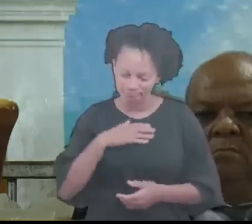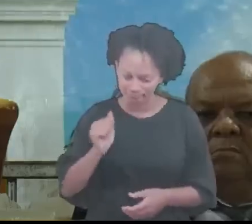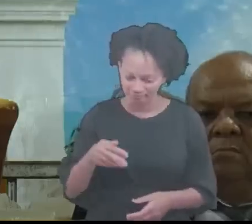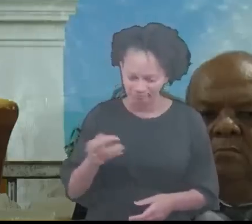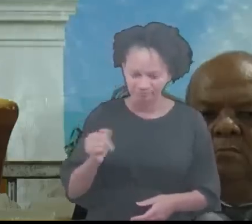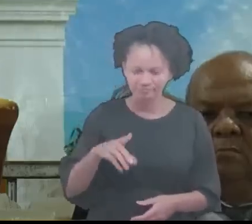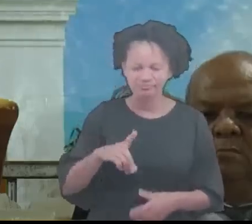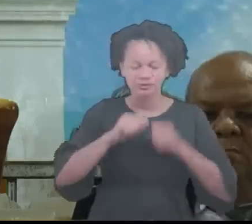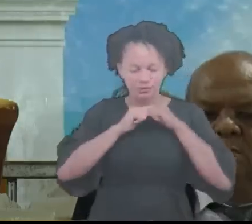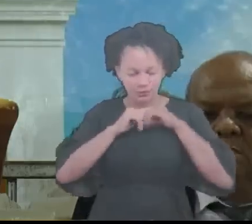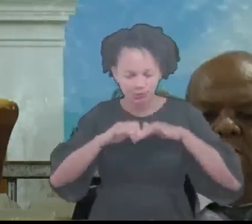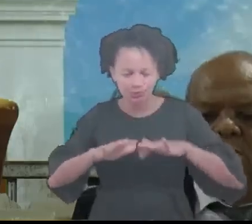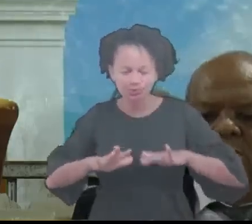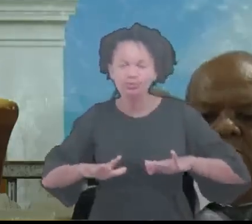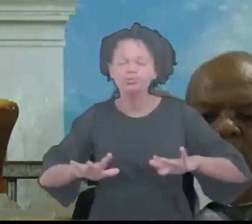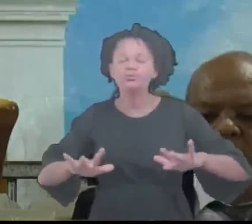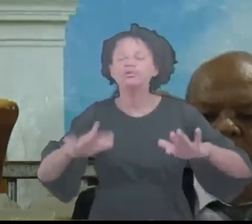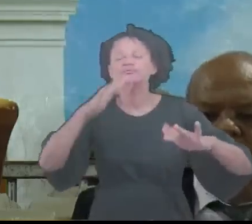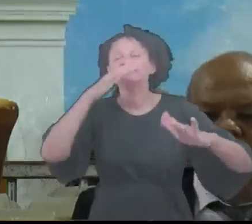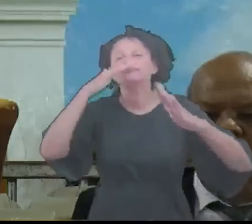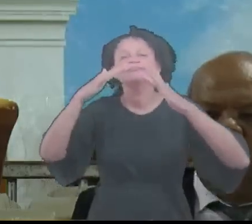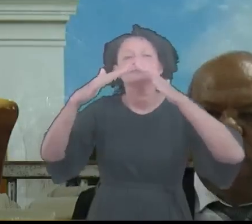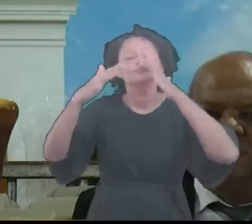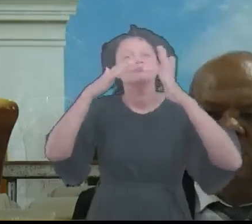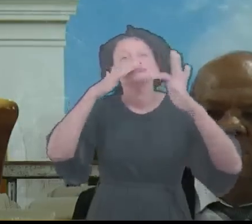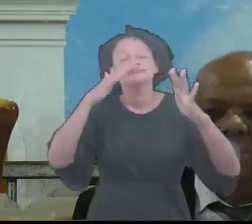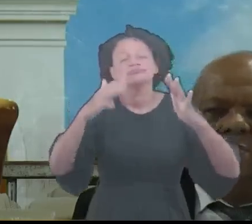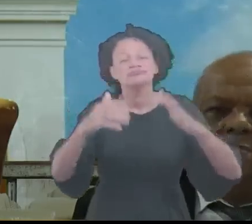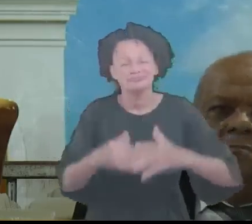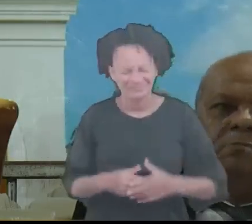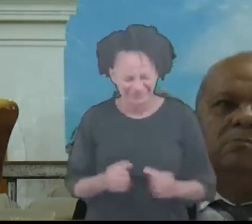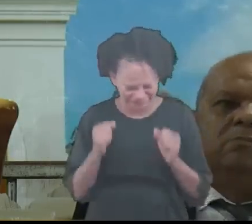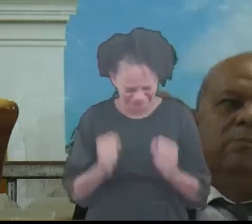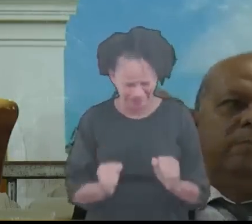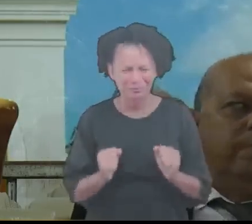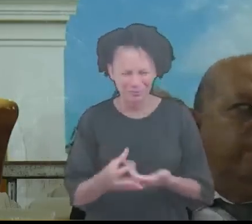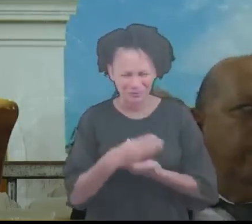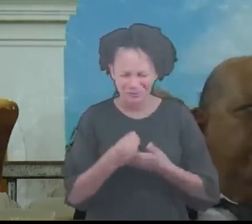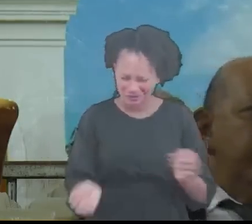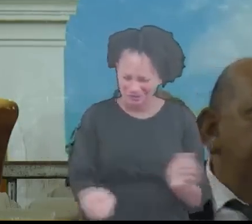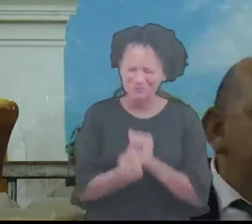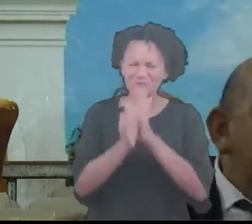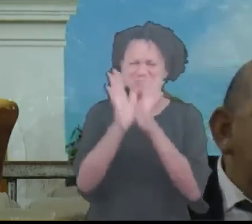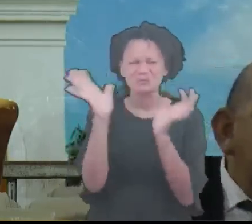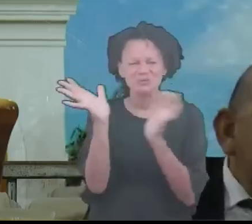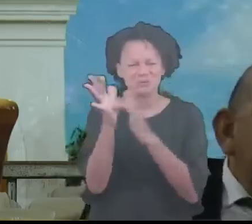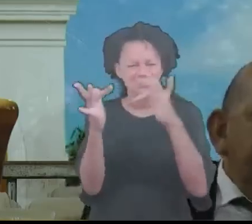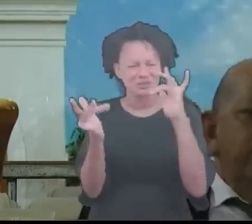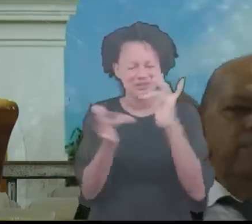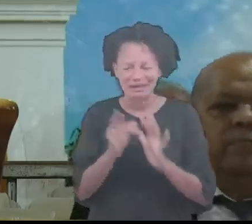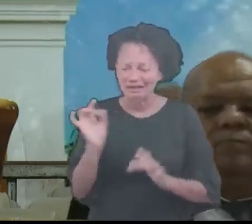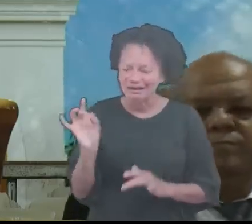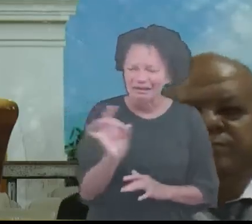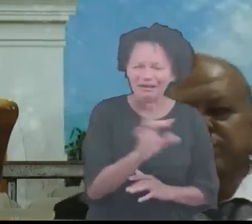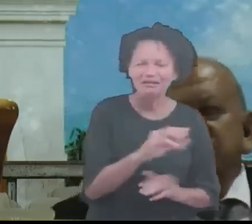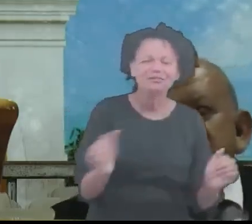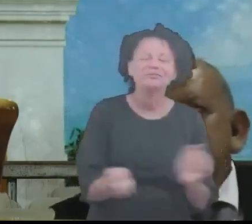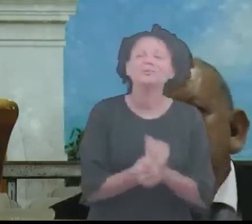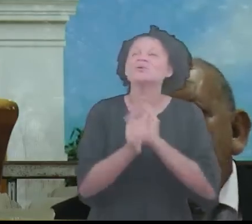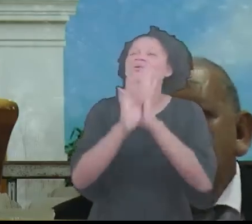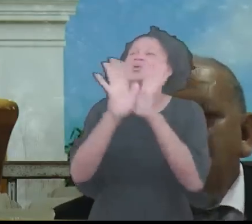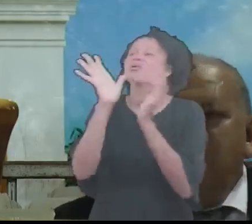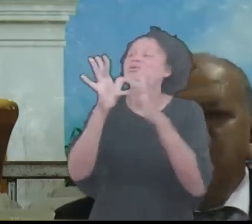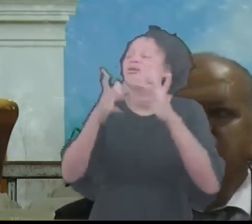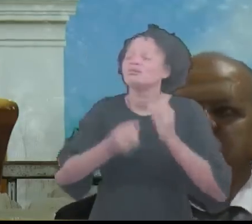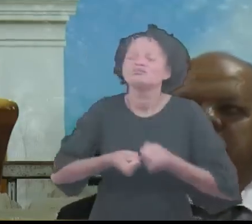o meu nardo exala o seu aroma. Dá para dar glória a Jesus, irmão? Cada glória a Jesus é exalando